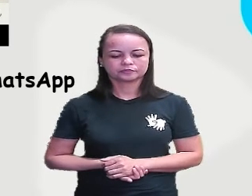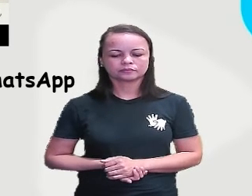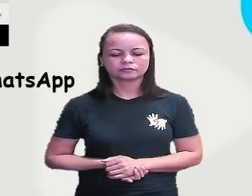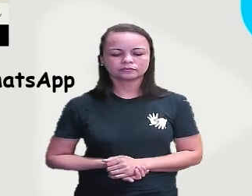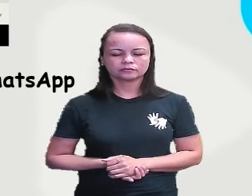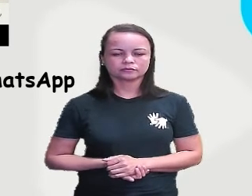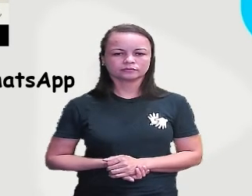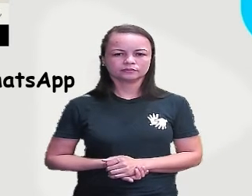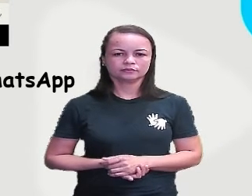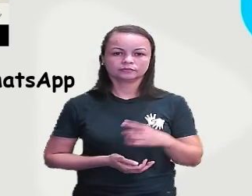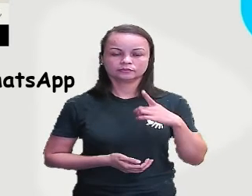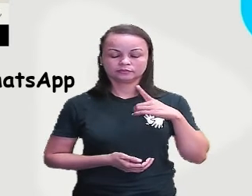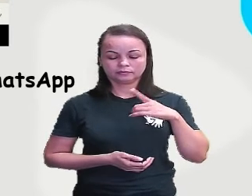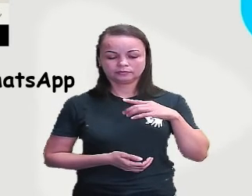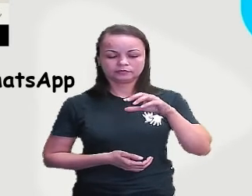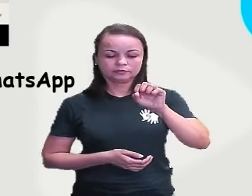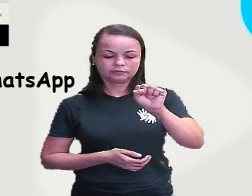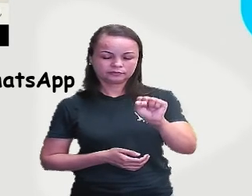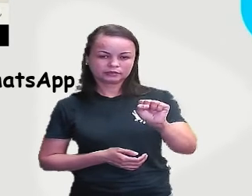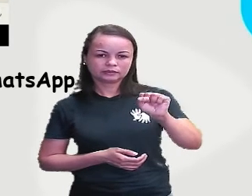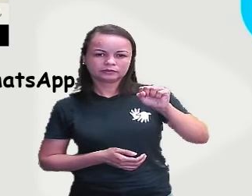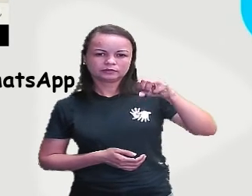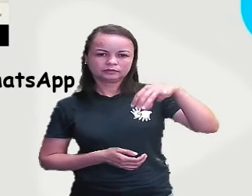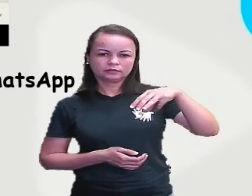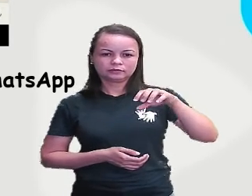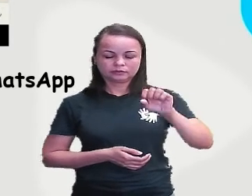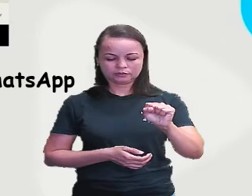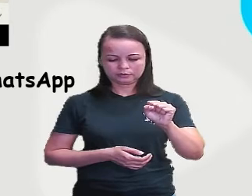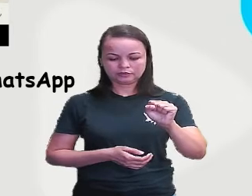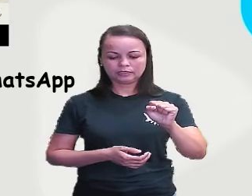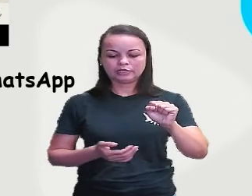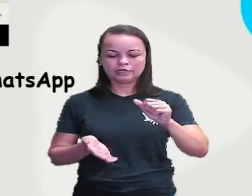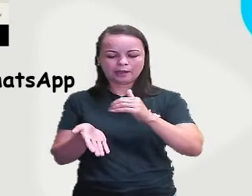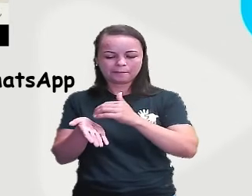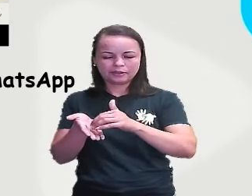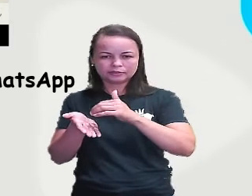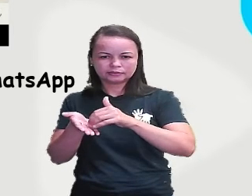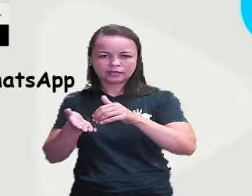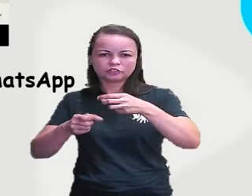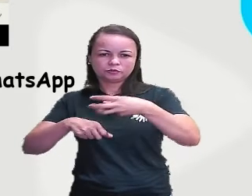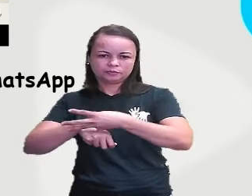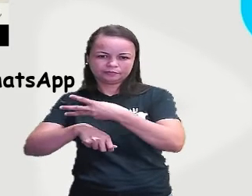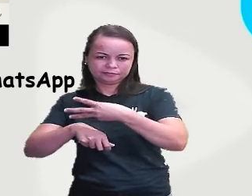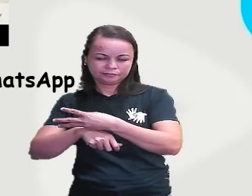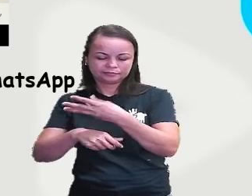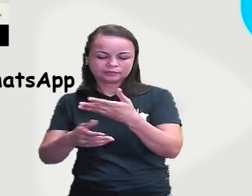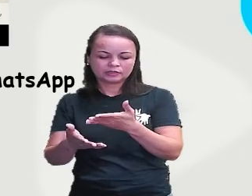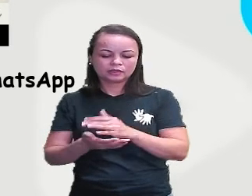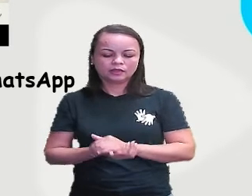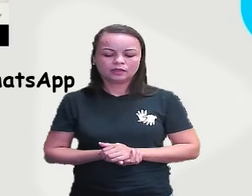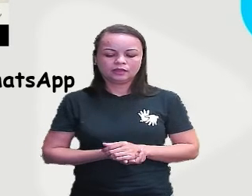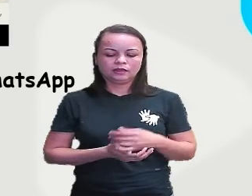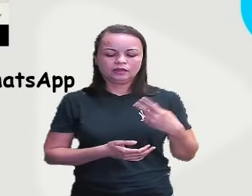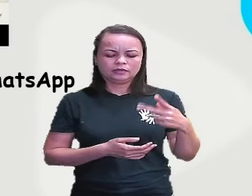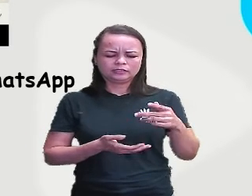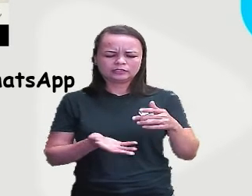Tem aqui o SMS e a mensagem pelo WhatsApp. Esse gênero digital, que são aquelas mensagens que chegam no